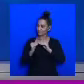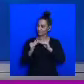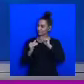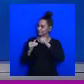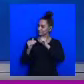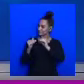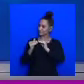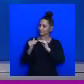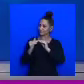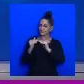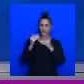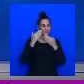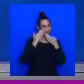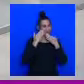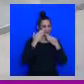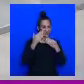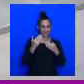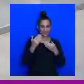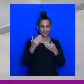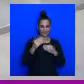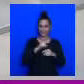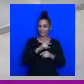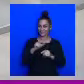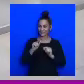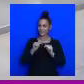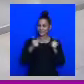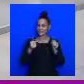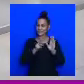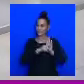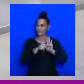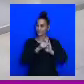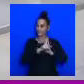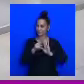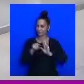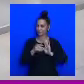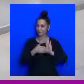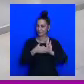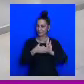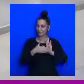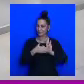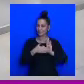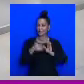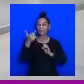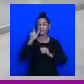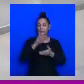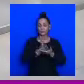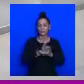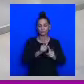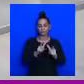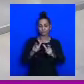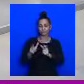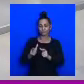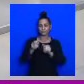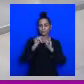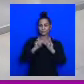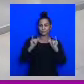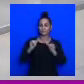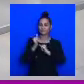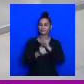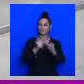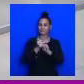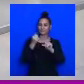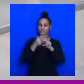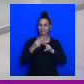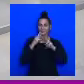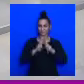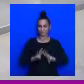confirmo. Sim, confirmo. Obrigado. E aí, a sorte estava na sua aposta. Após a apuração, todos os resultados serão publicados